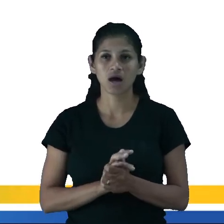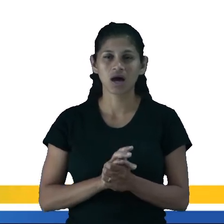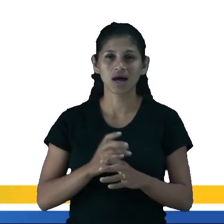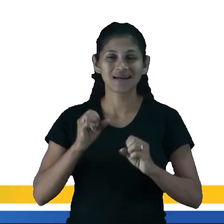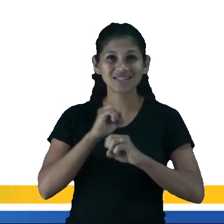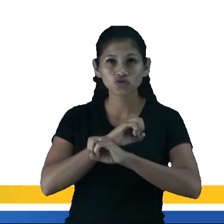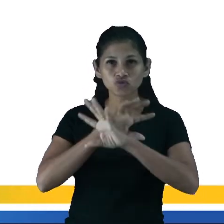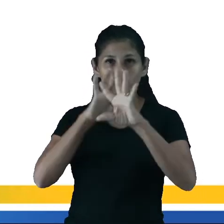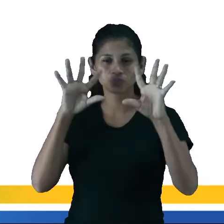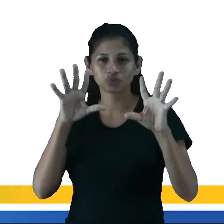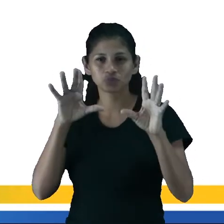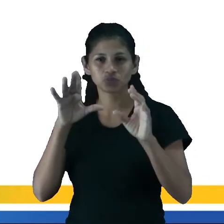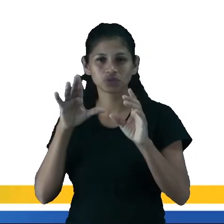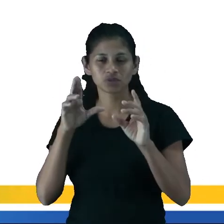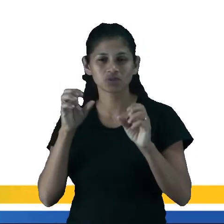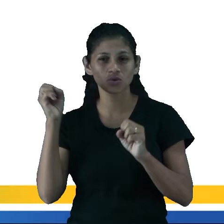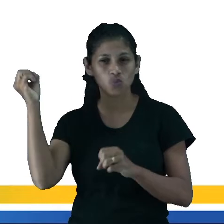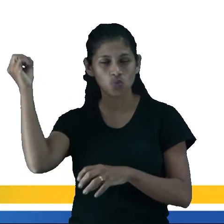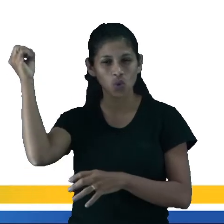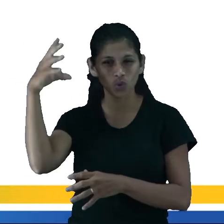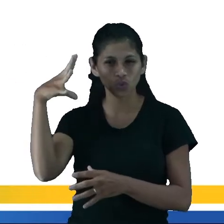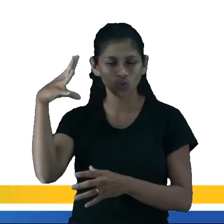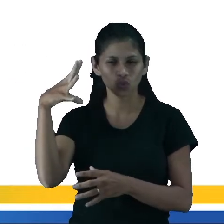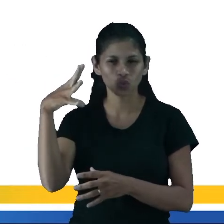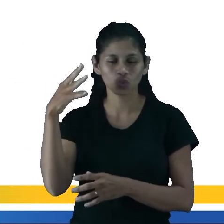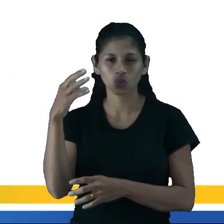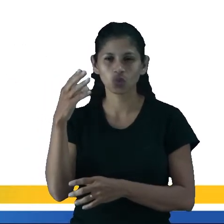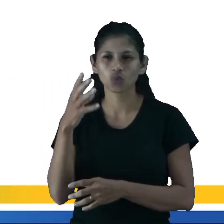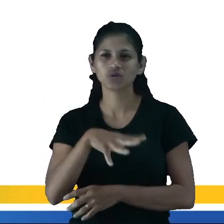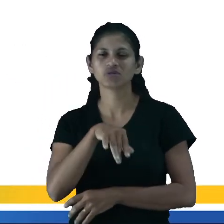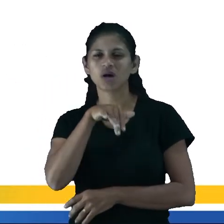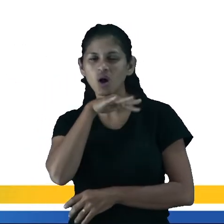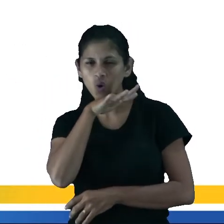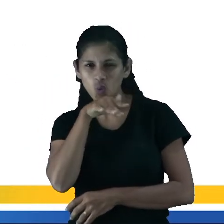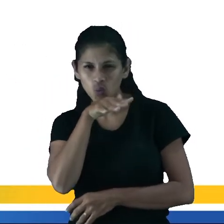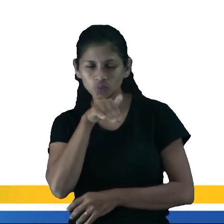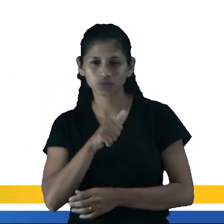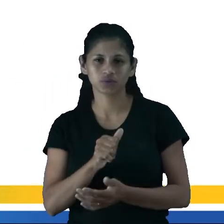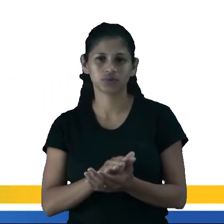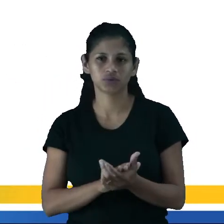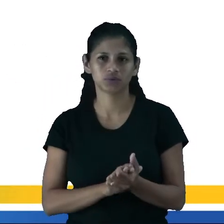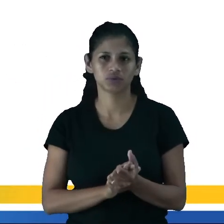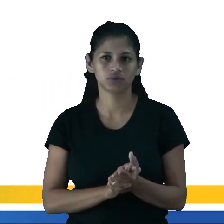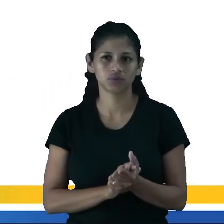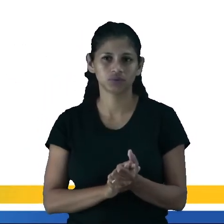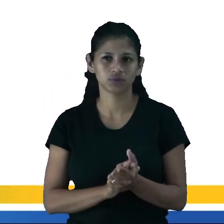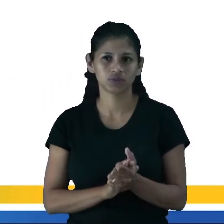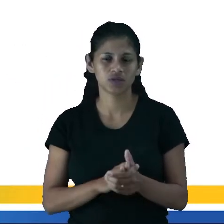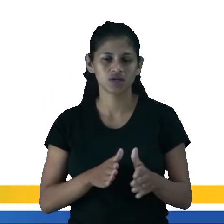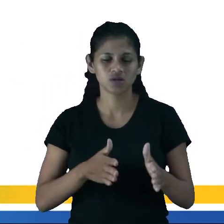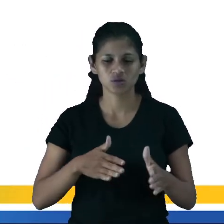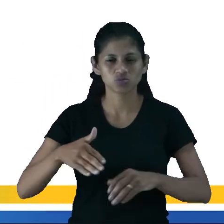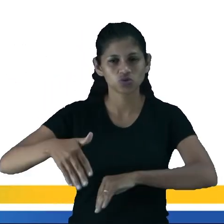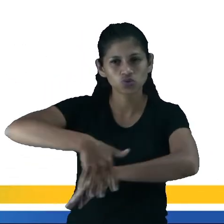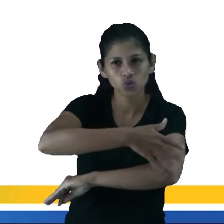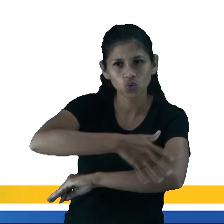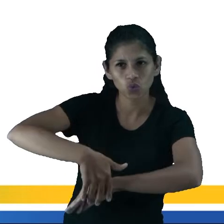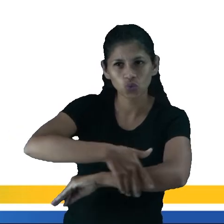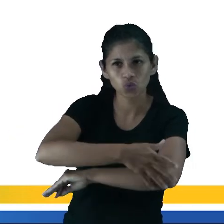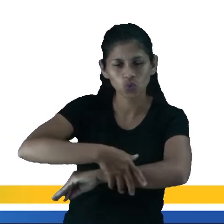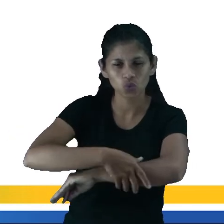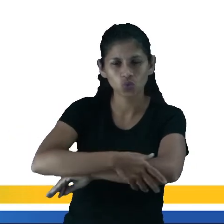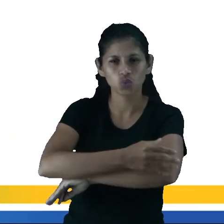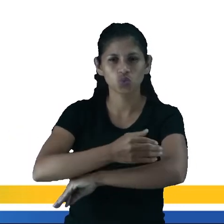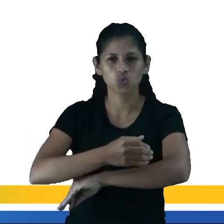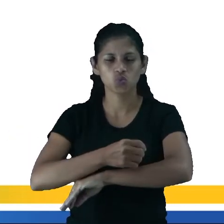iluminação relacionada aí às questões também do trânsito e vias precárias e falta de acessibilidade. Vias precárias seria no sentido